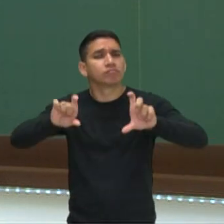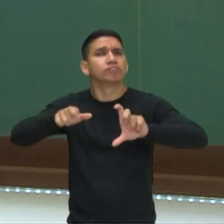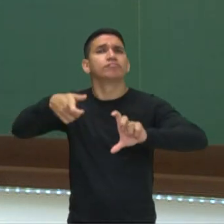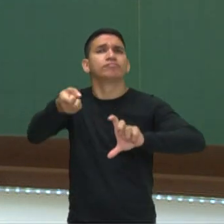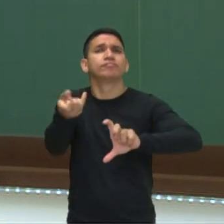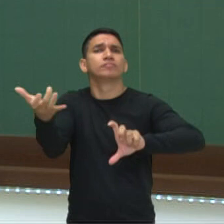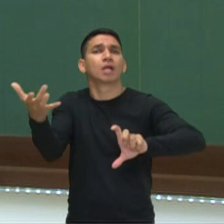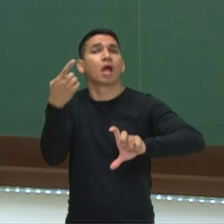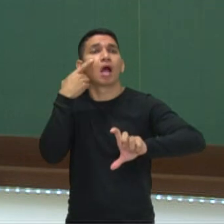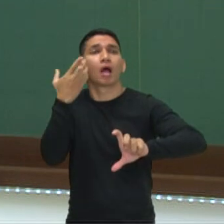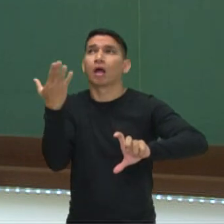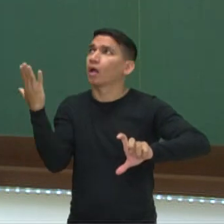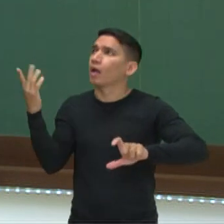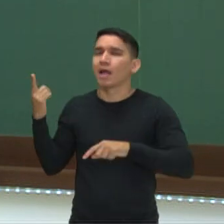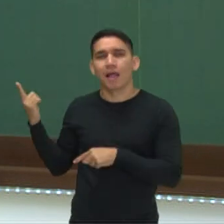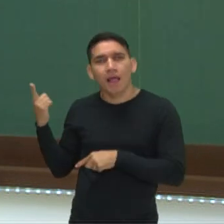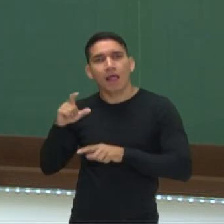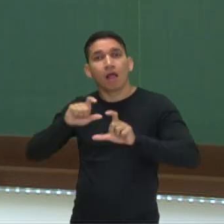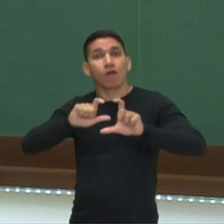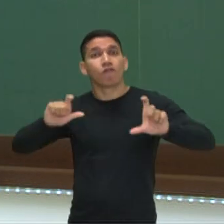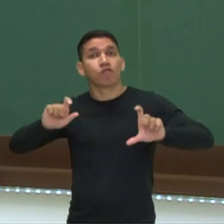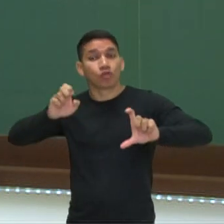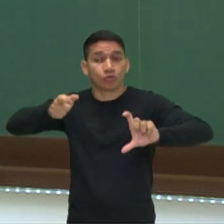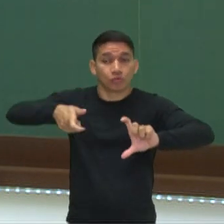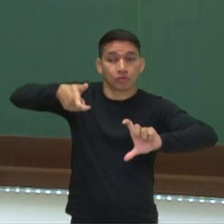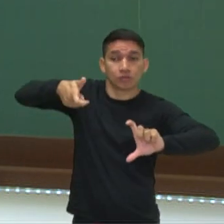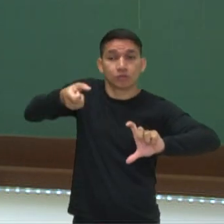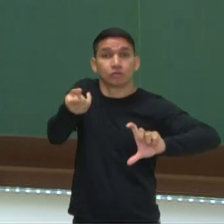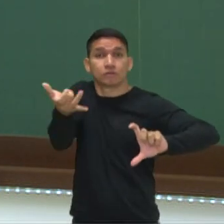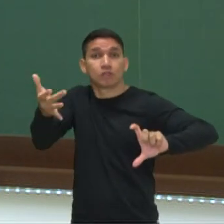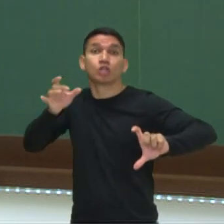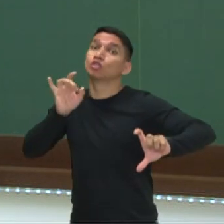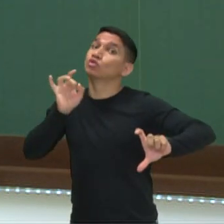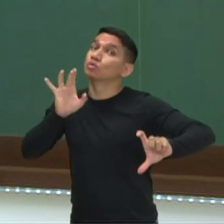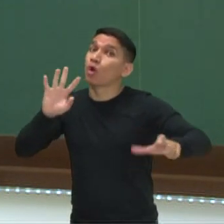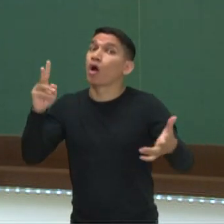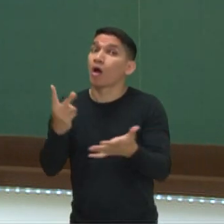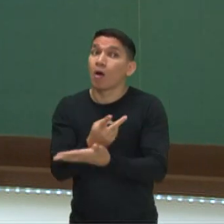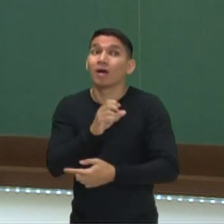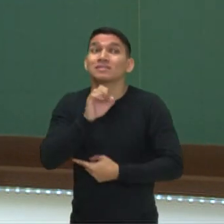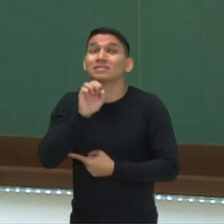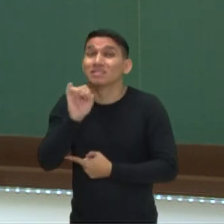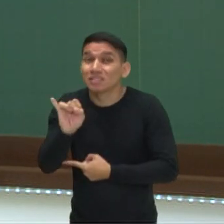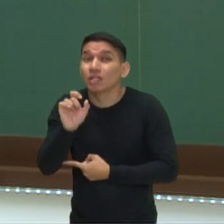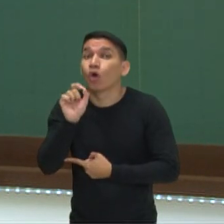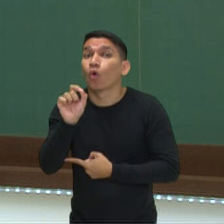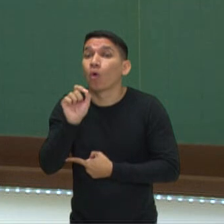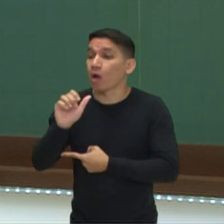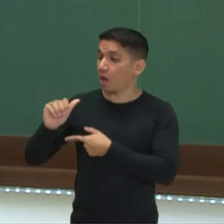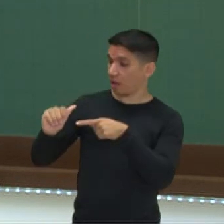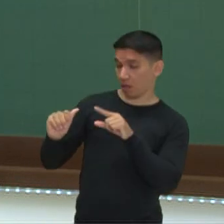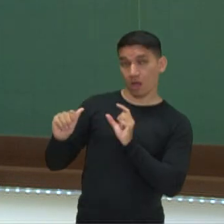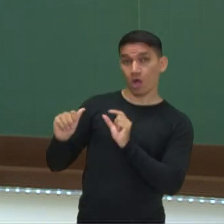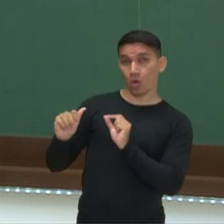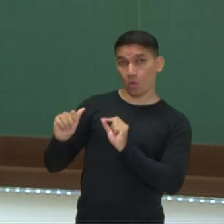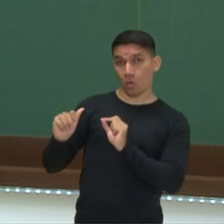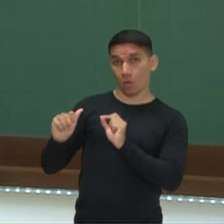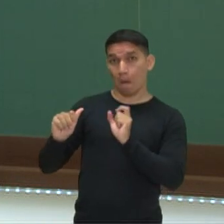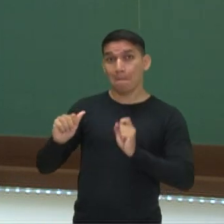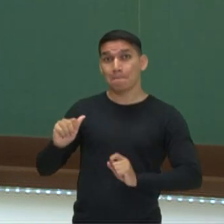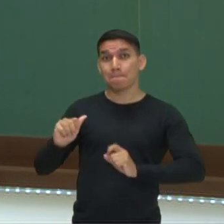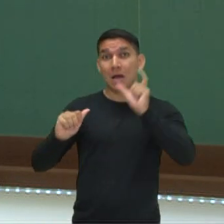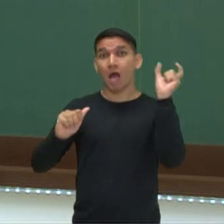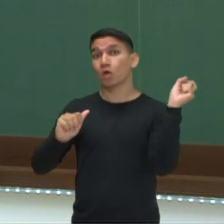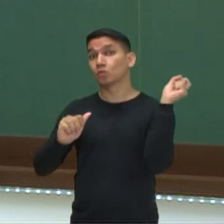exponencial. Essa função exponencial, pessoal, só vai existir se o meu A for maior do